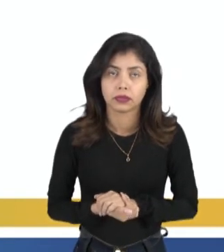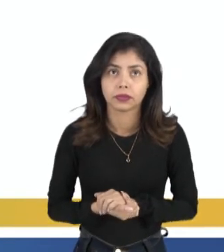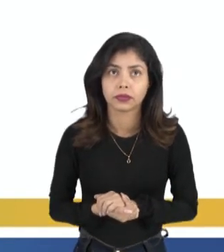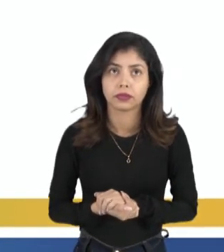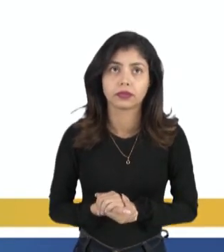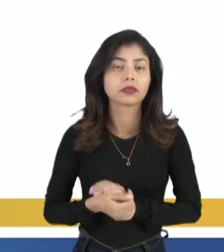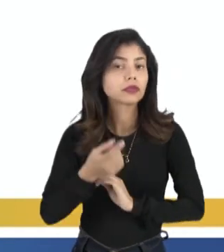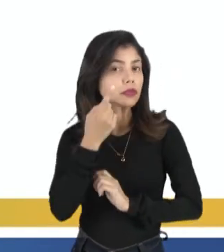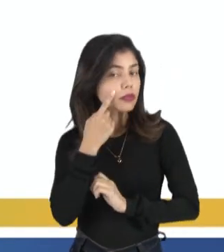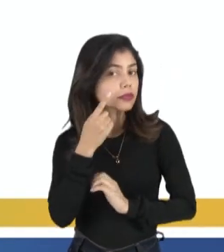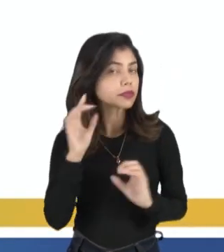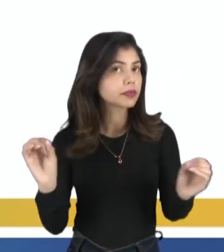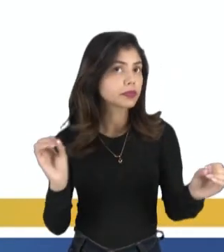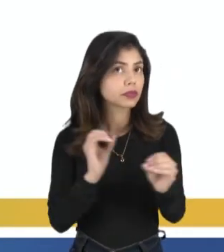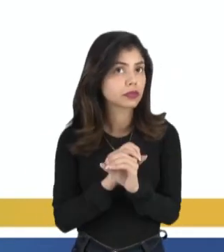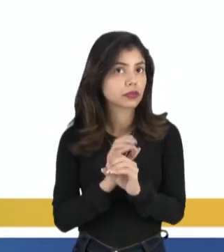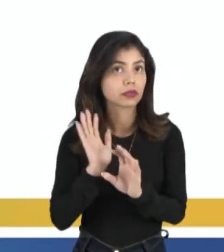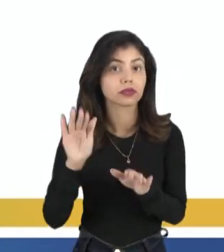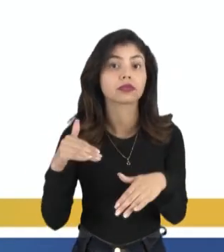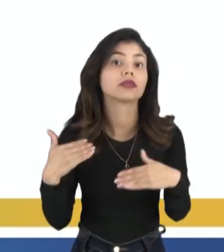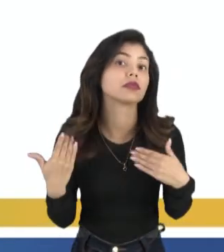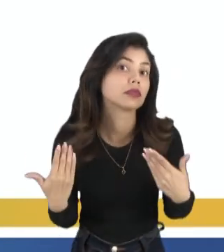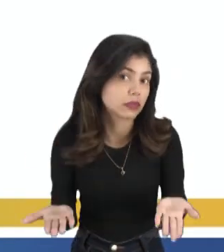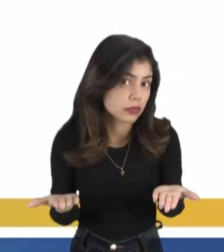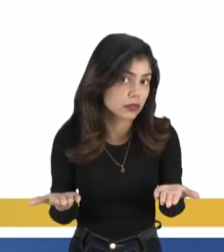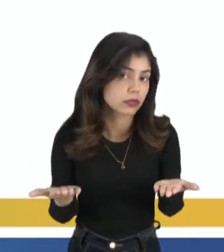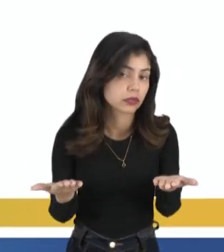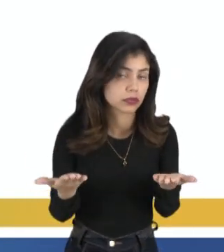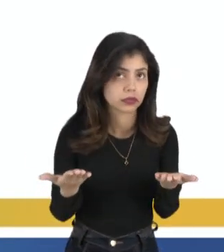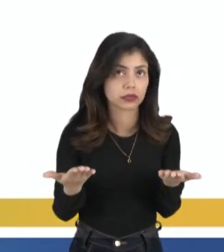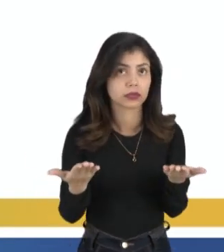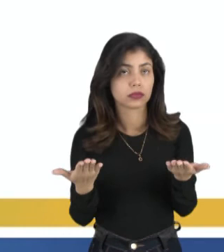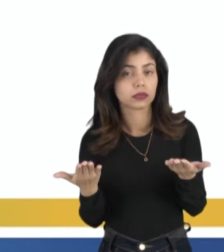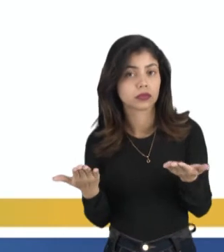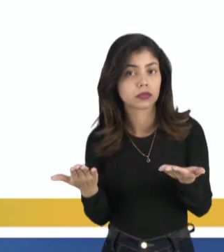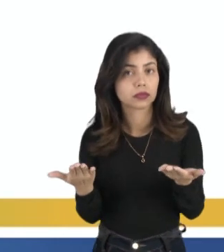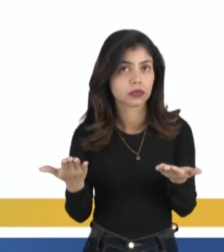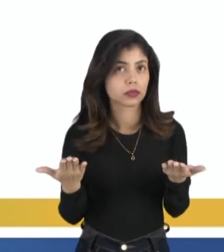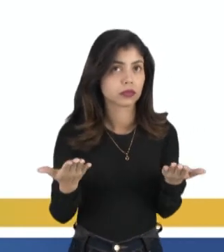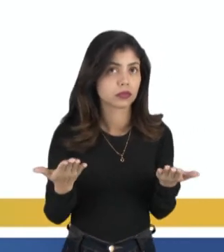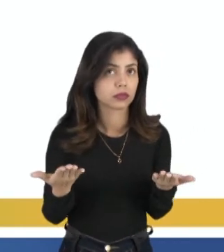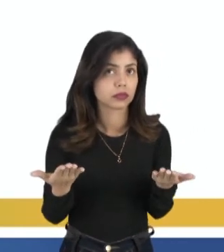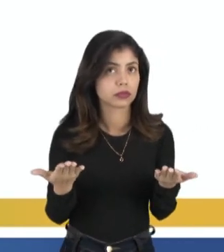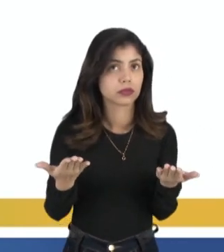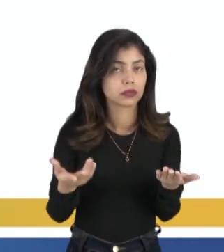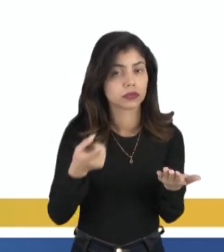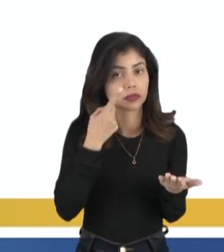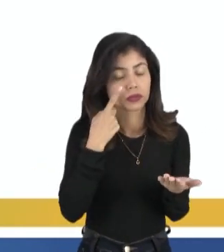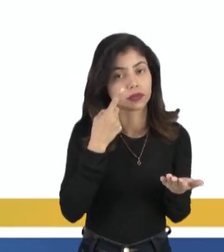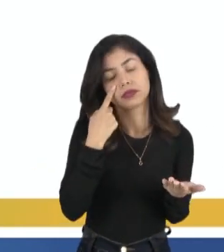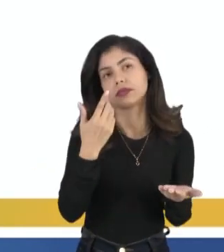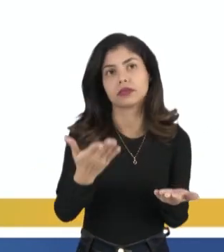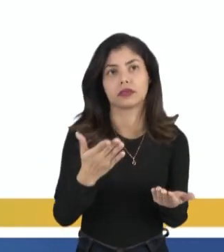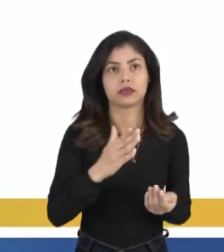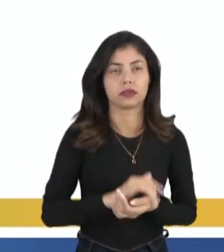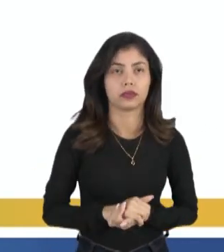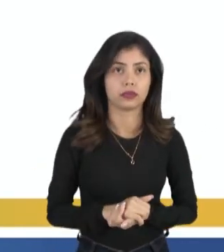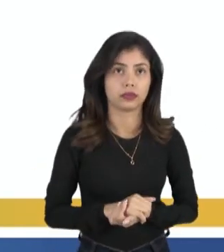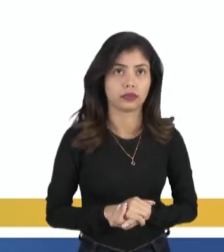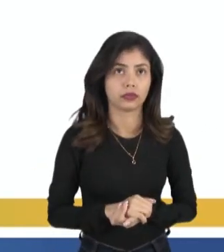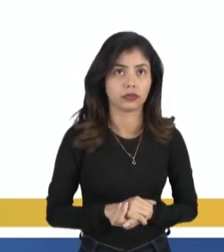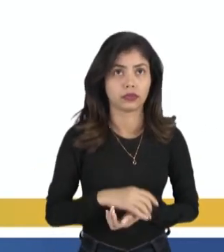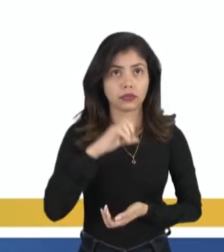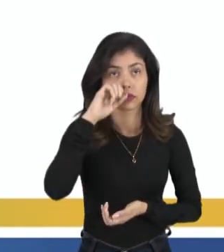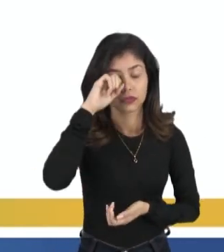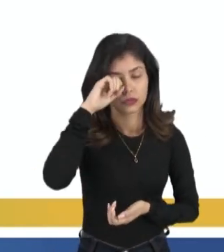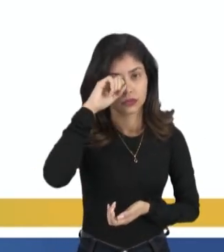E esse eclipse está fazendo referência a que pessoa, né? Quais são as pessoas que estão enxergando esse eclipse? Poderia